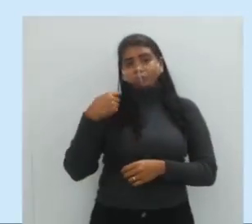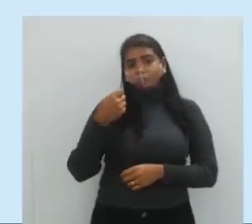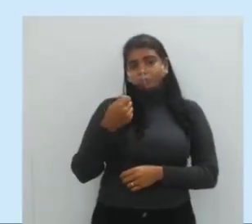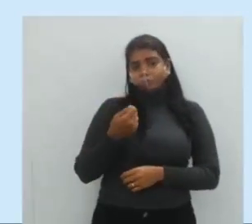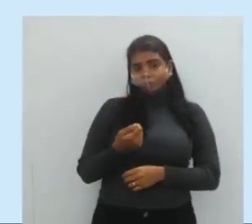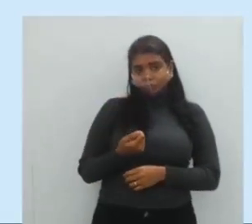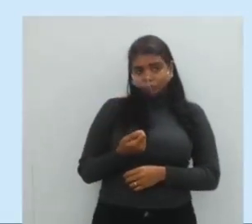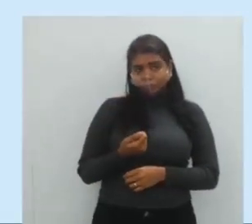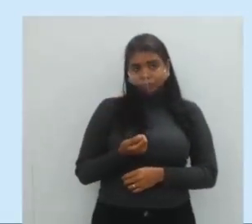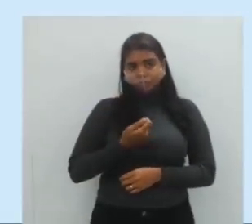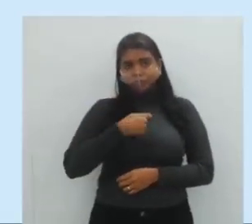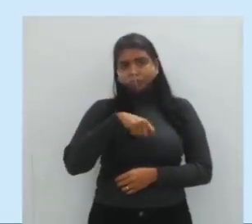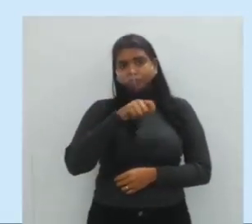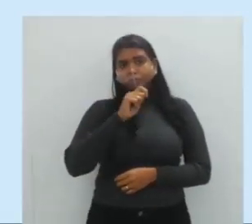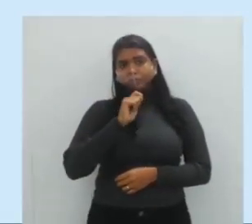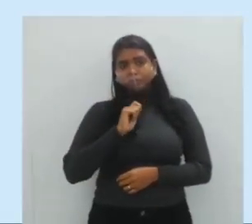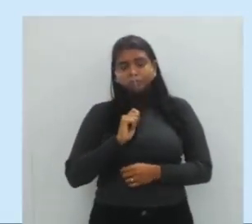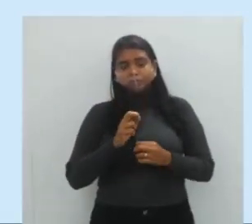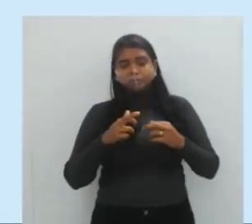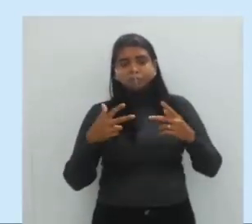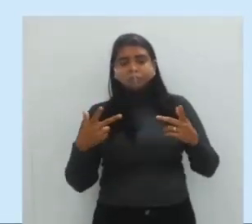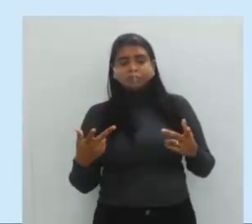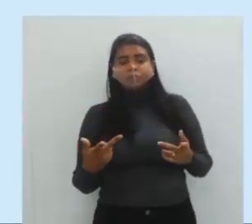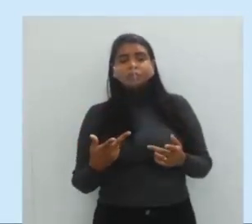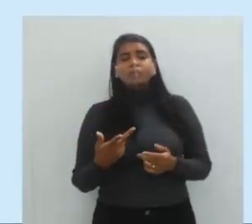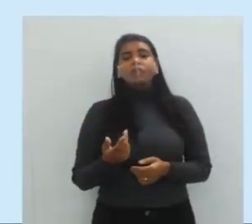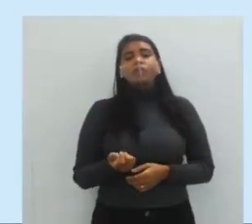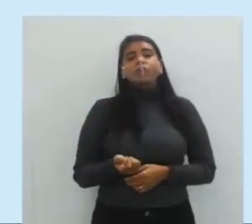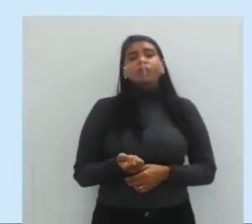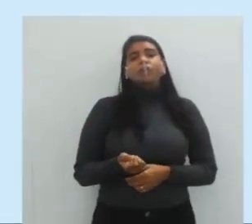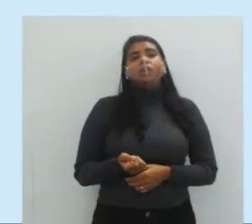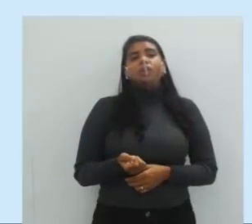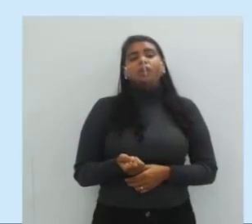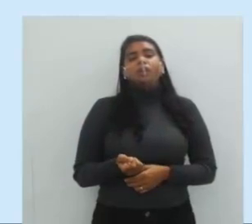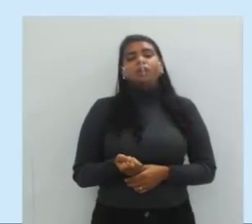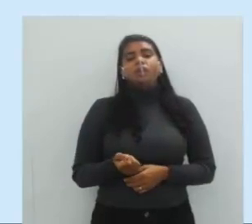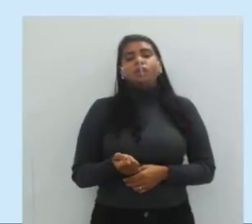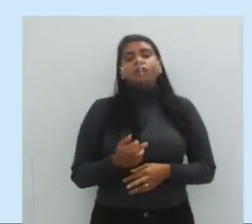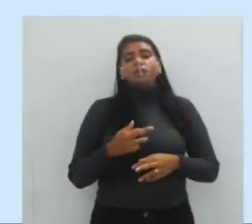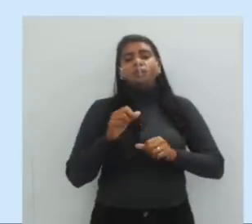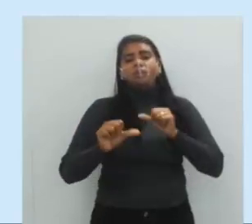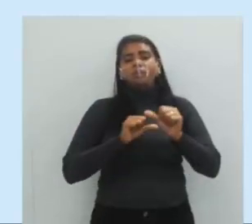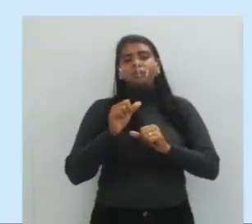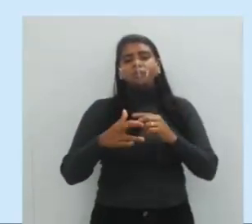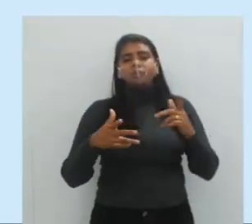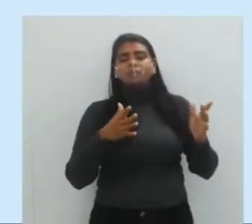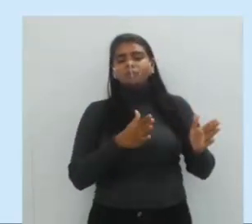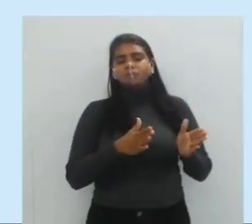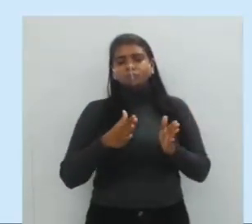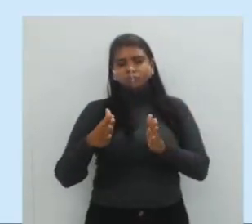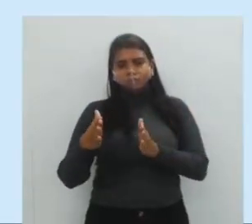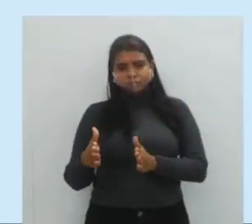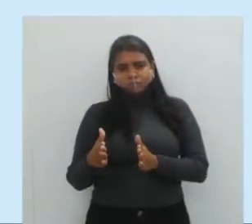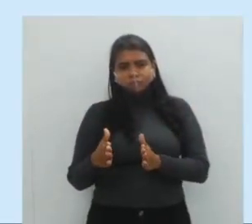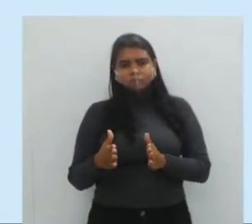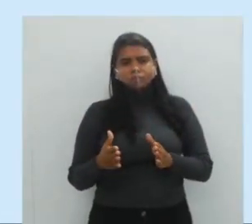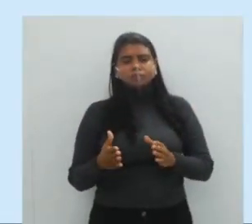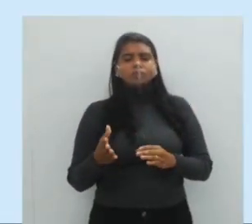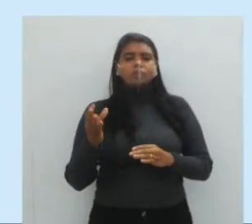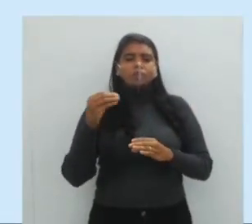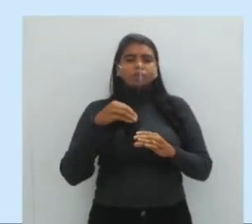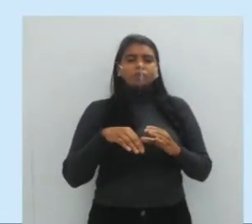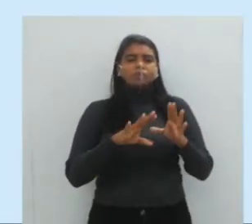religião-símbolo, a relação religião-símbolo e a questão transcendental. Então vamos caminhar dentro